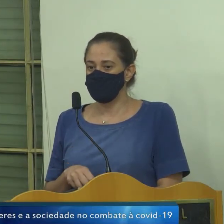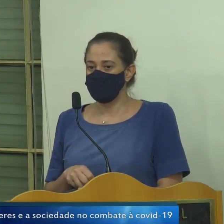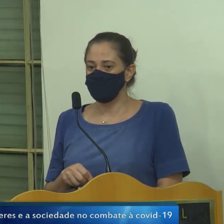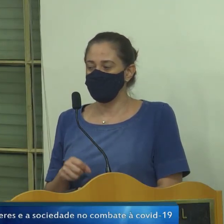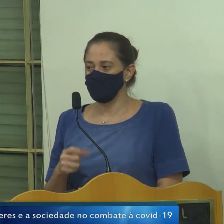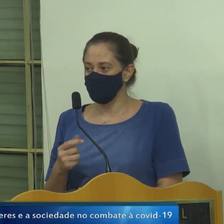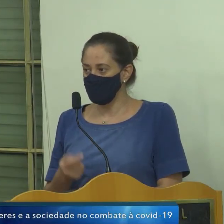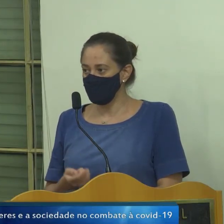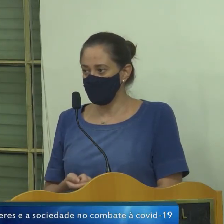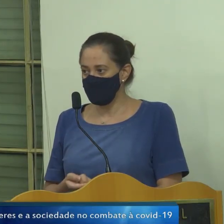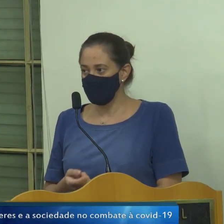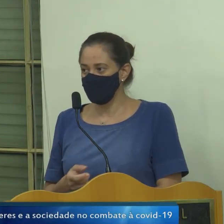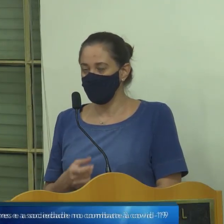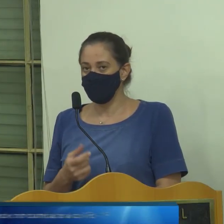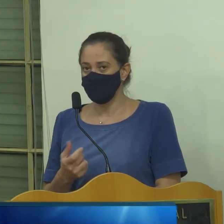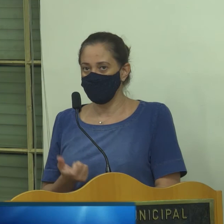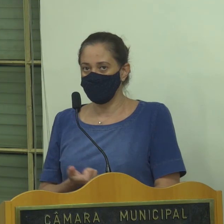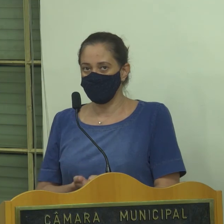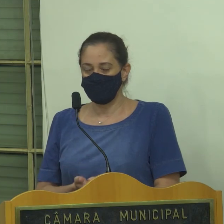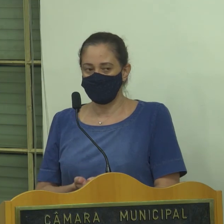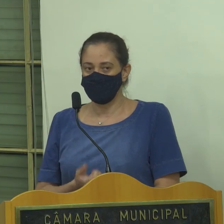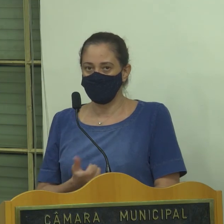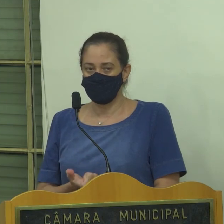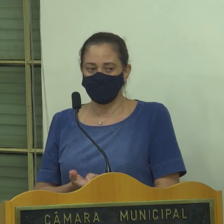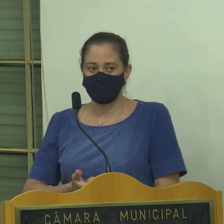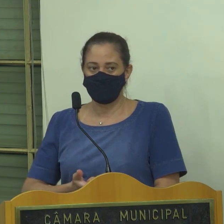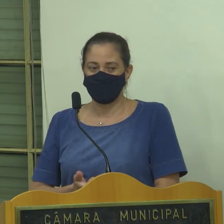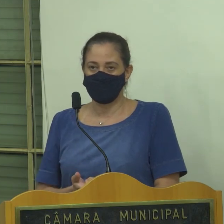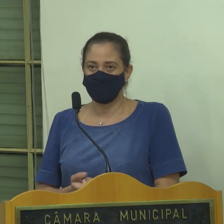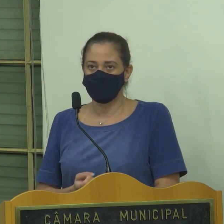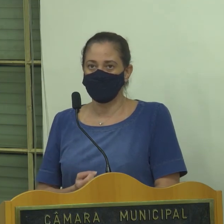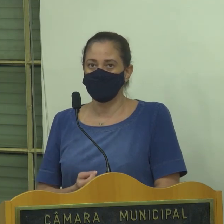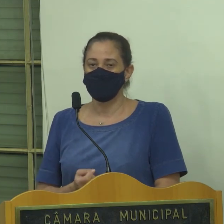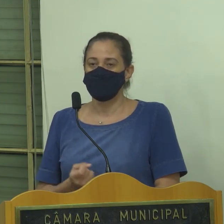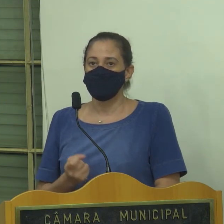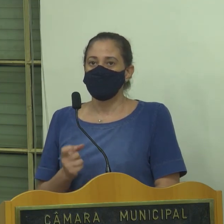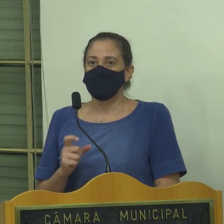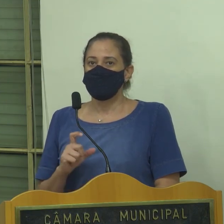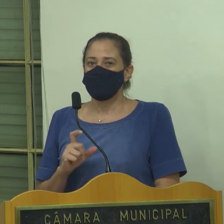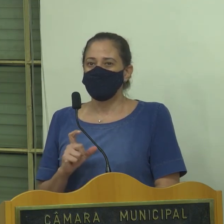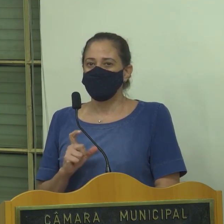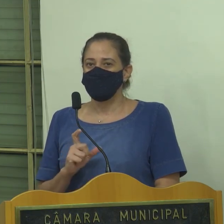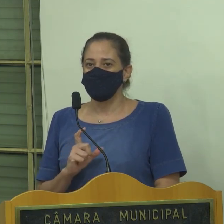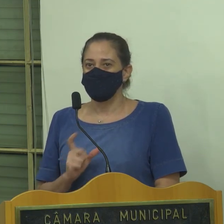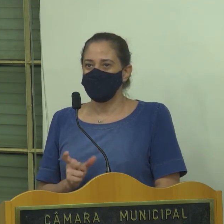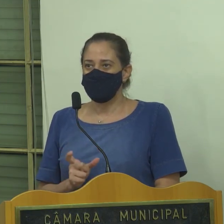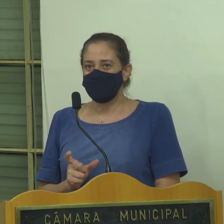foi vacinado só tomou uma dose, então não complementou, não completou o esquema ainda. E